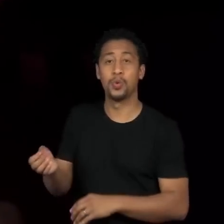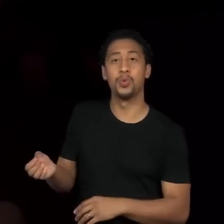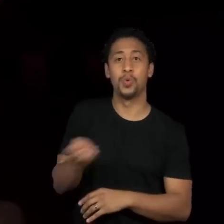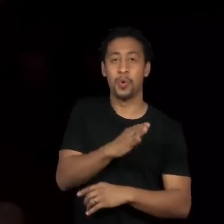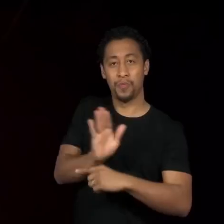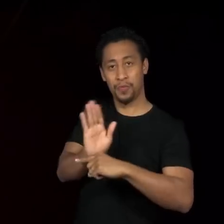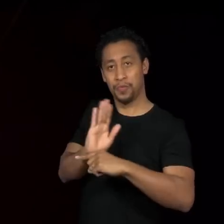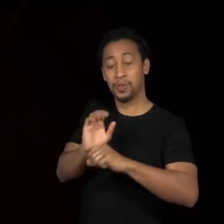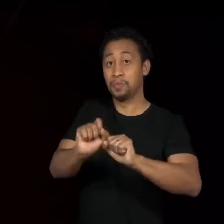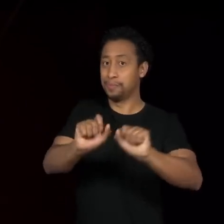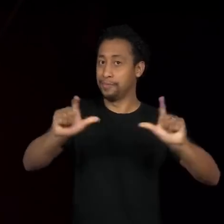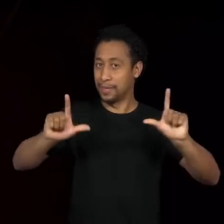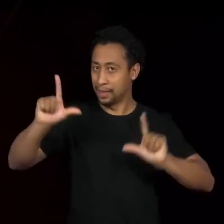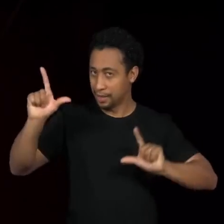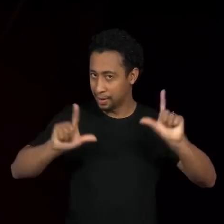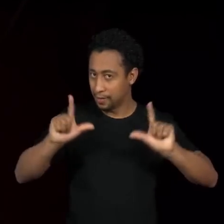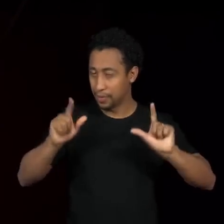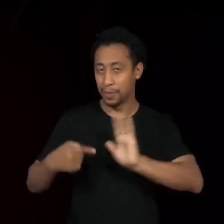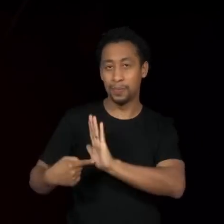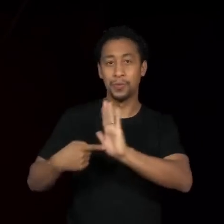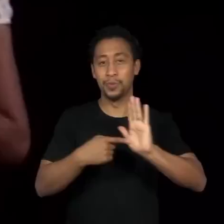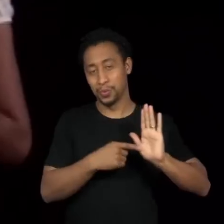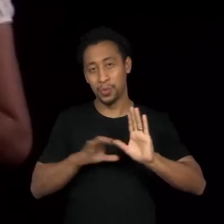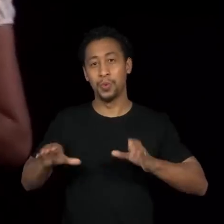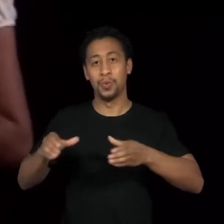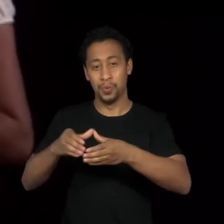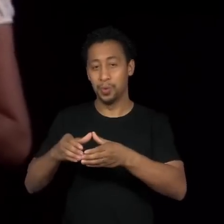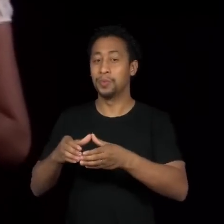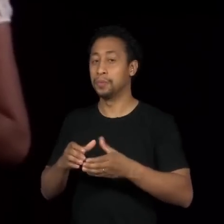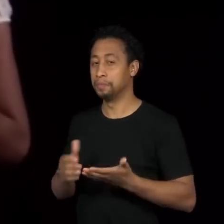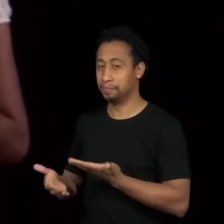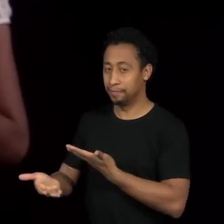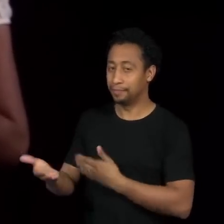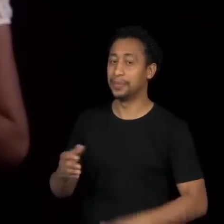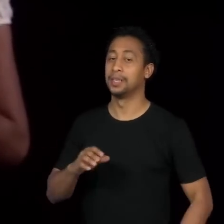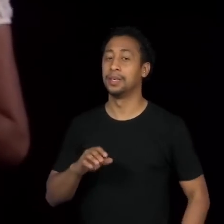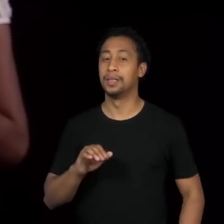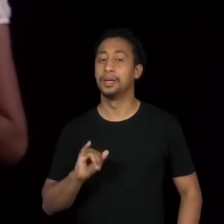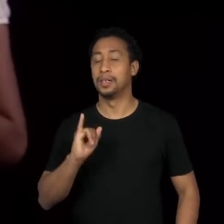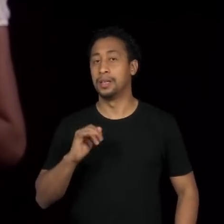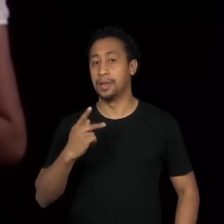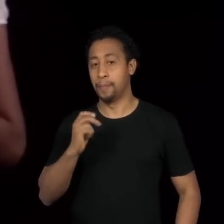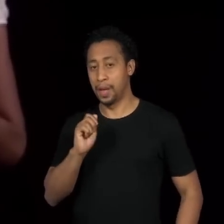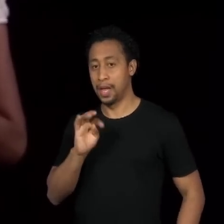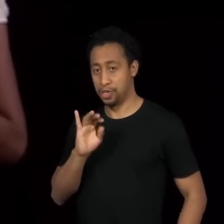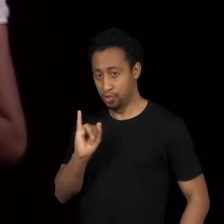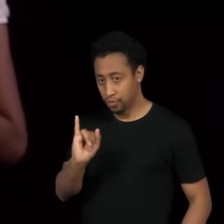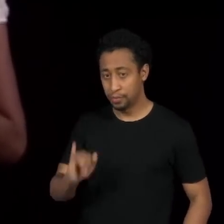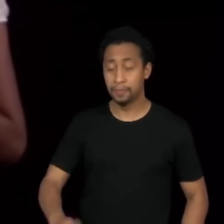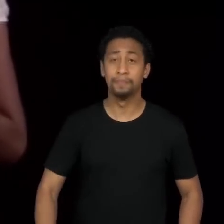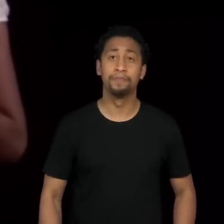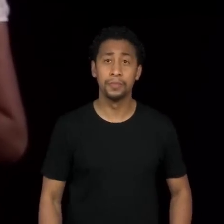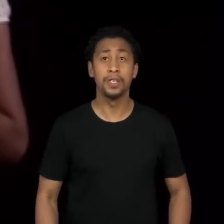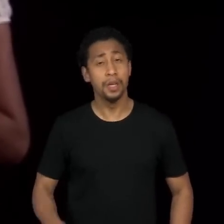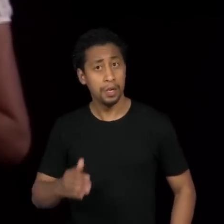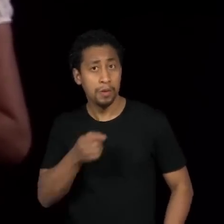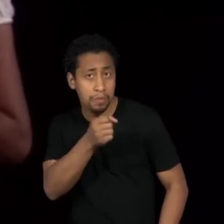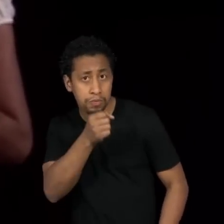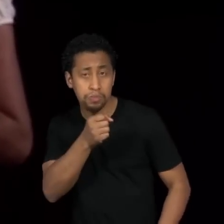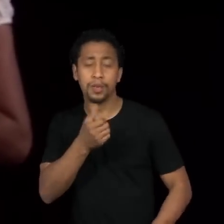acompanhamos o lançamento dela na aldeia Ipátice. 22 anos depois, ele voltou para cá para documentar